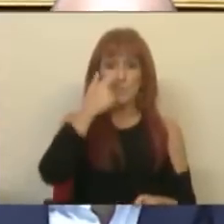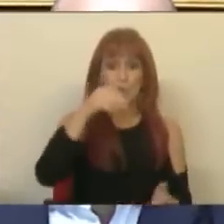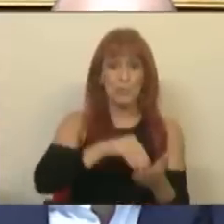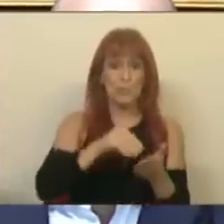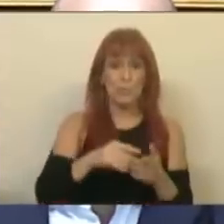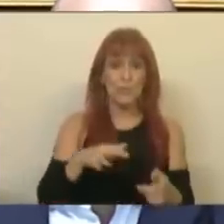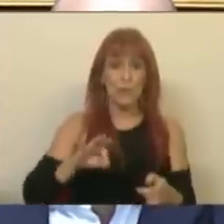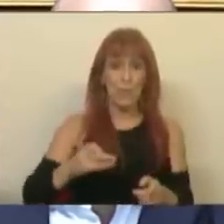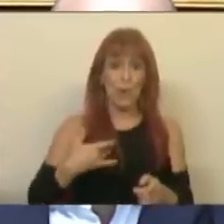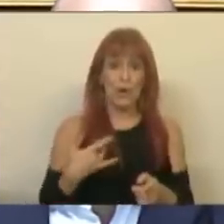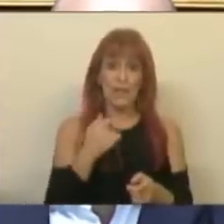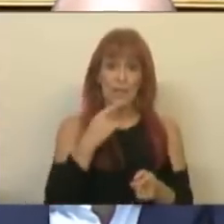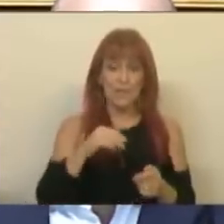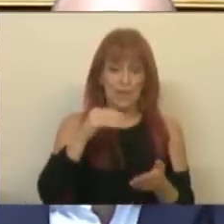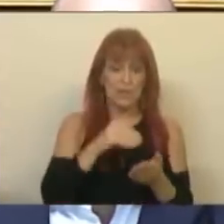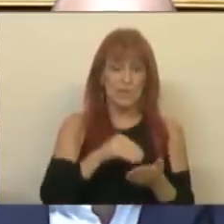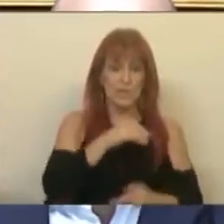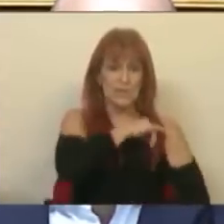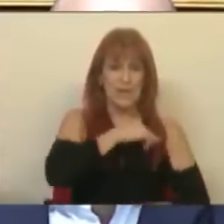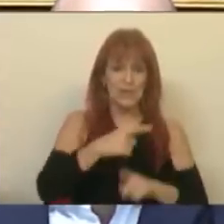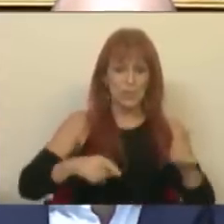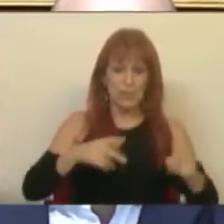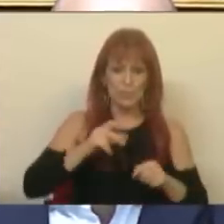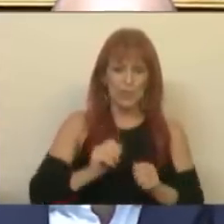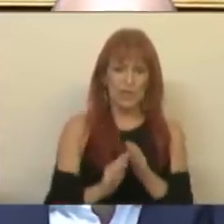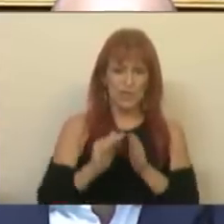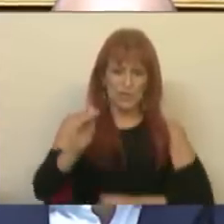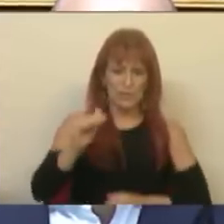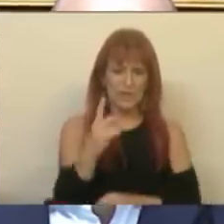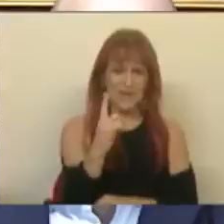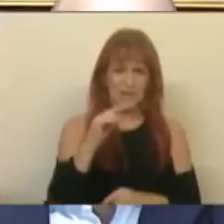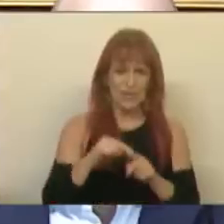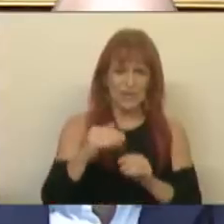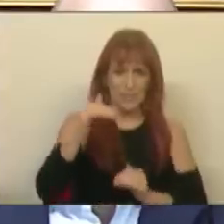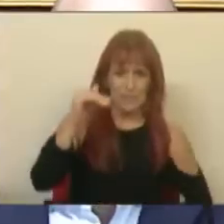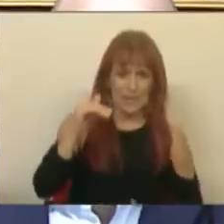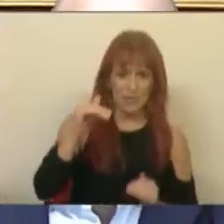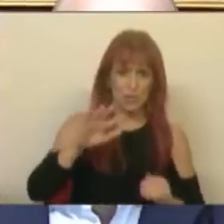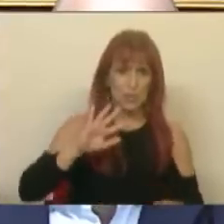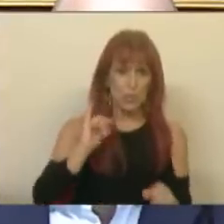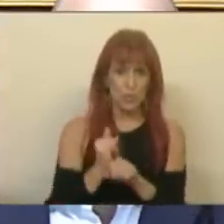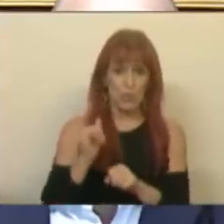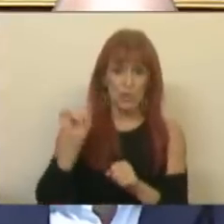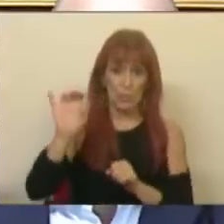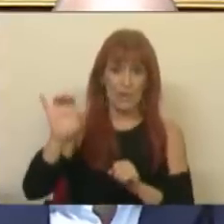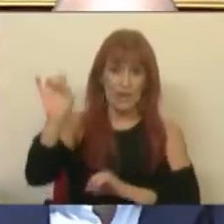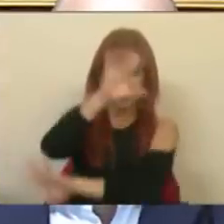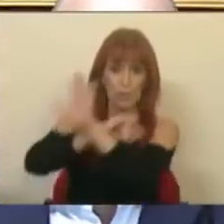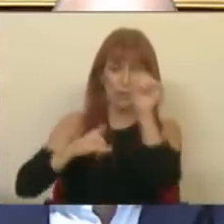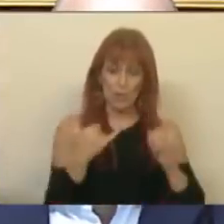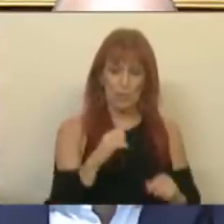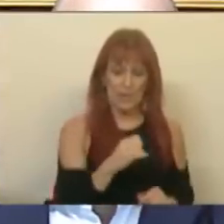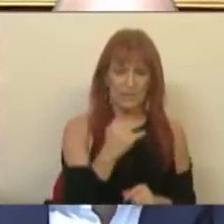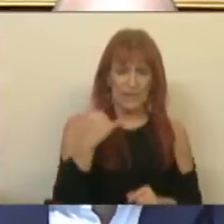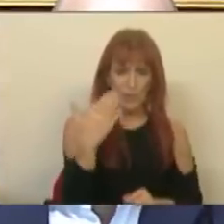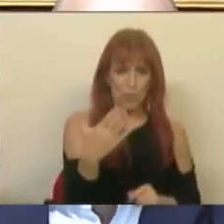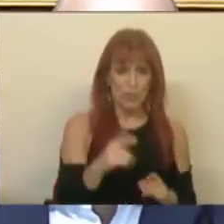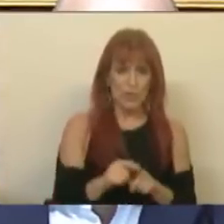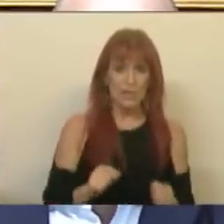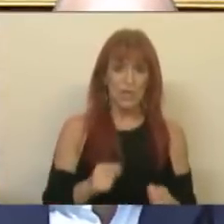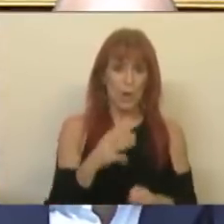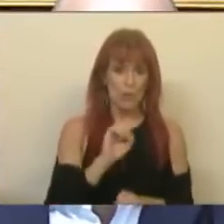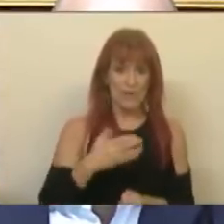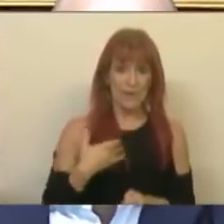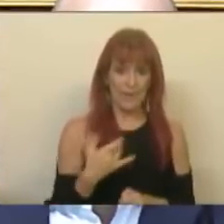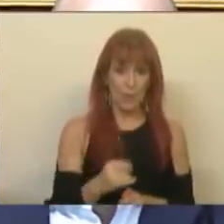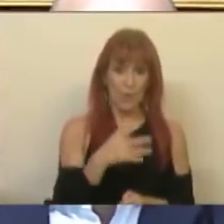desapordata o salário médio dos portugueses cresceu 6 vezes menos do que os outros europeus em 2021 Diz